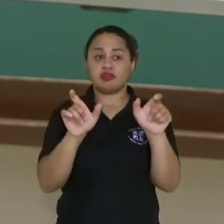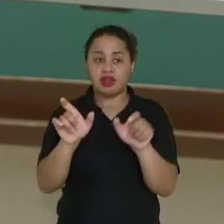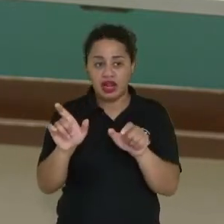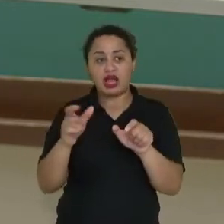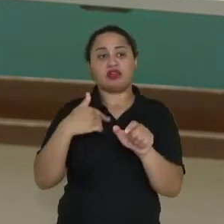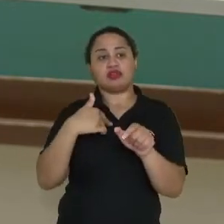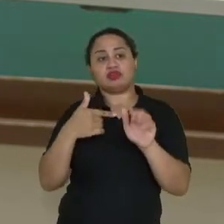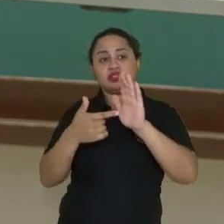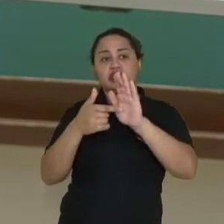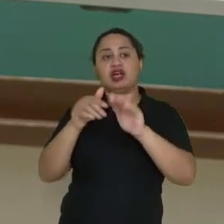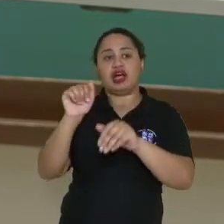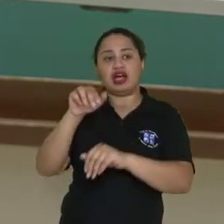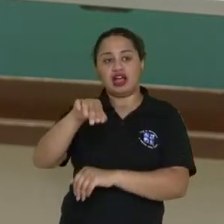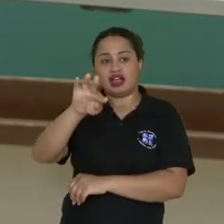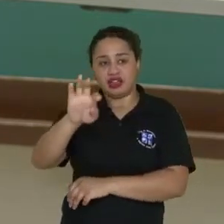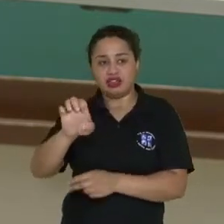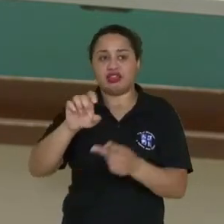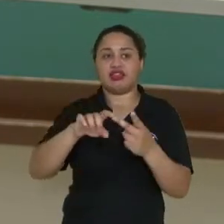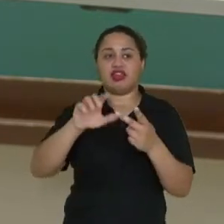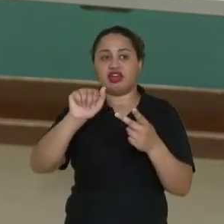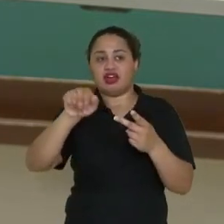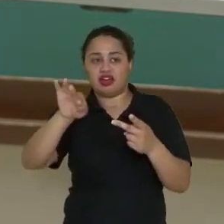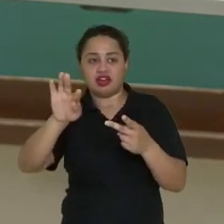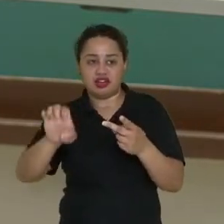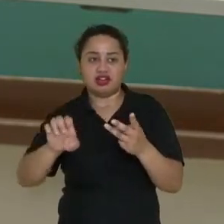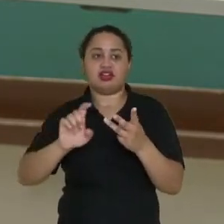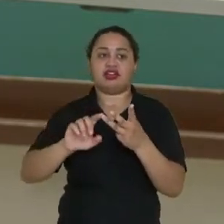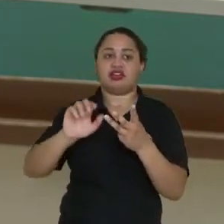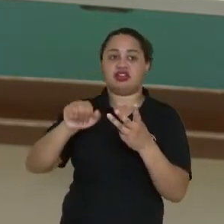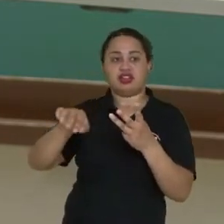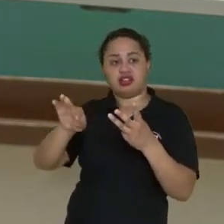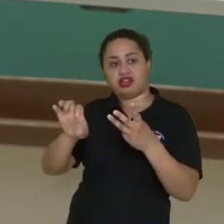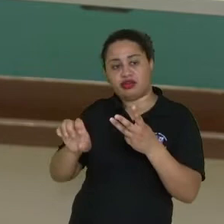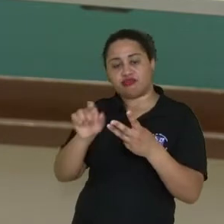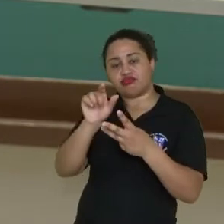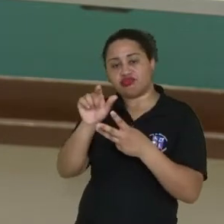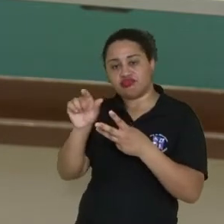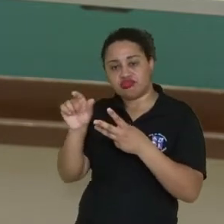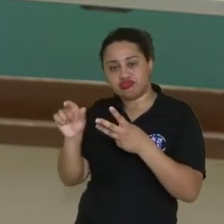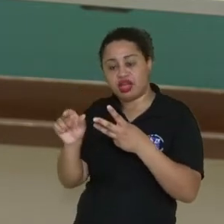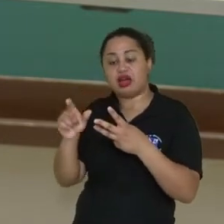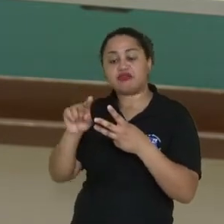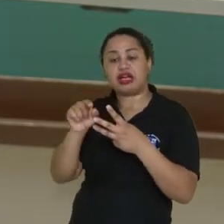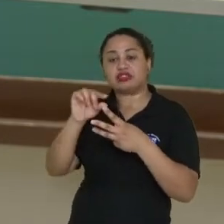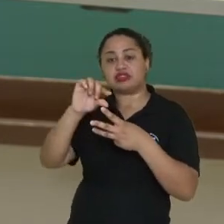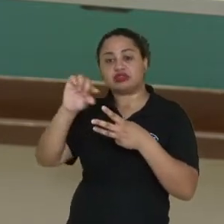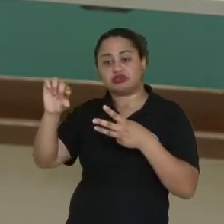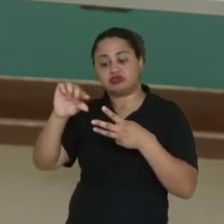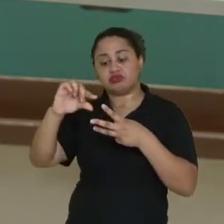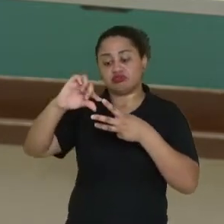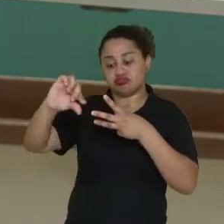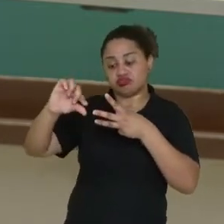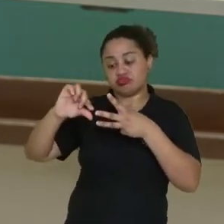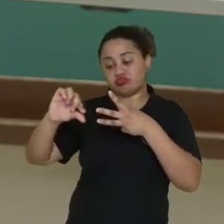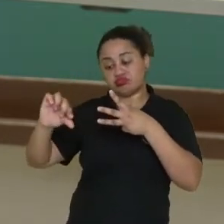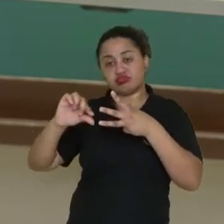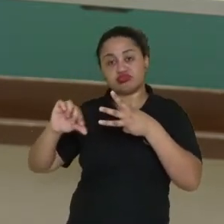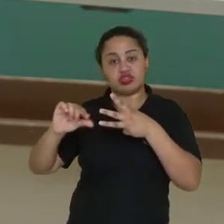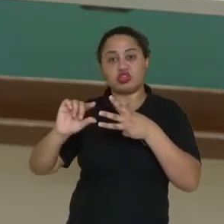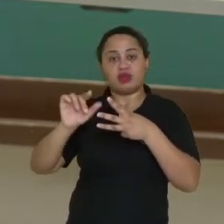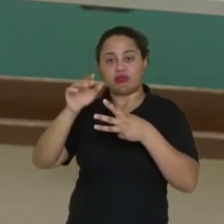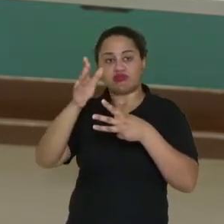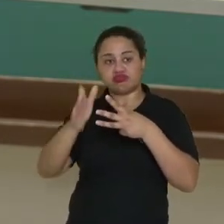atuante, que tem os mesmos elementos fônicos, sonoros no final e produzem aí uma rima bem bacana nessa literatura de